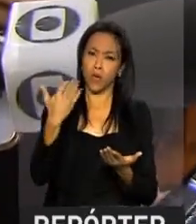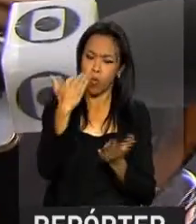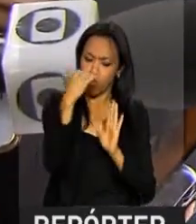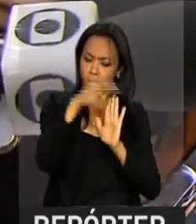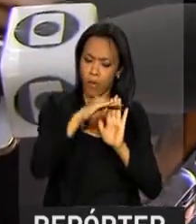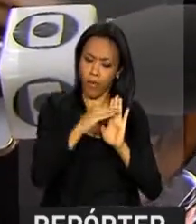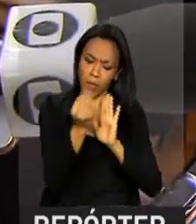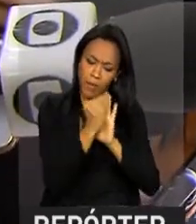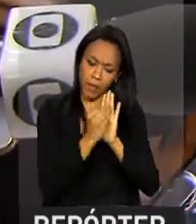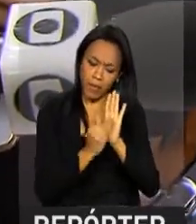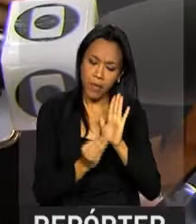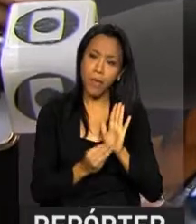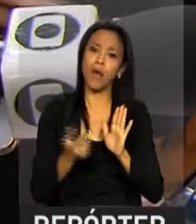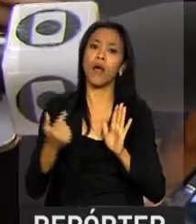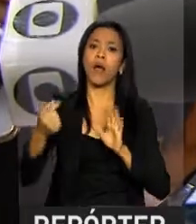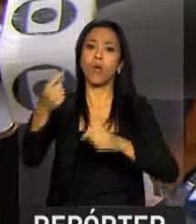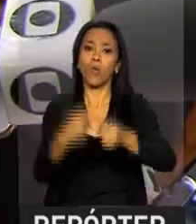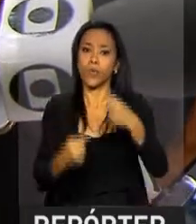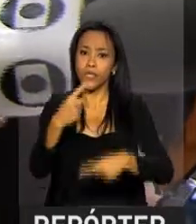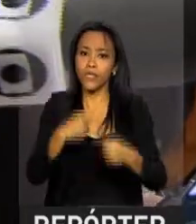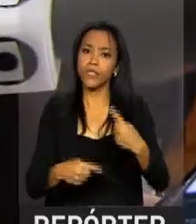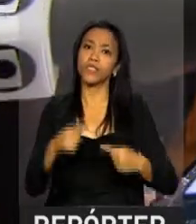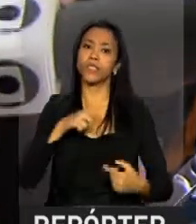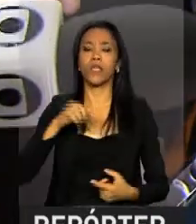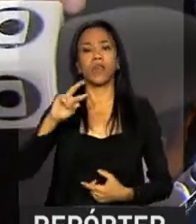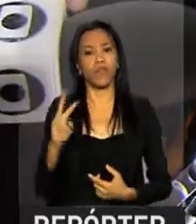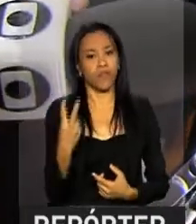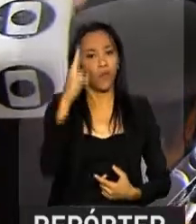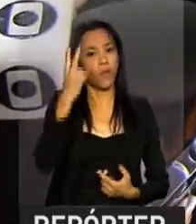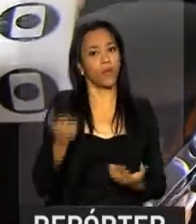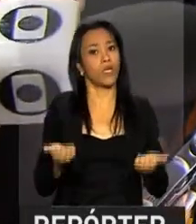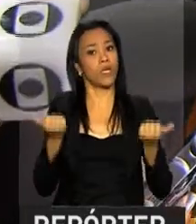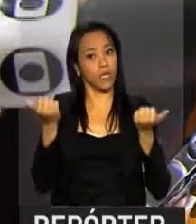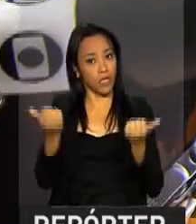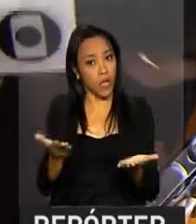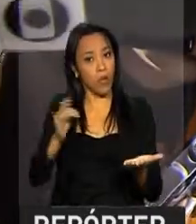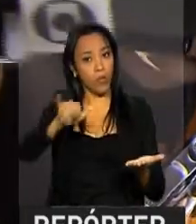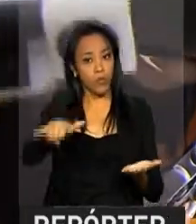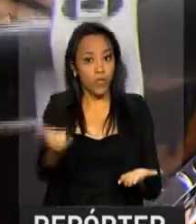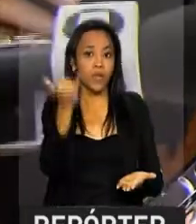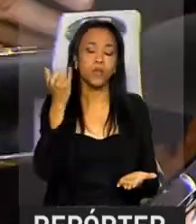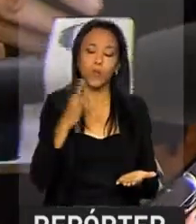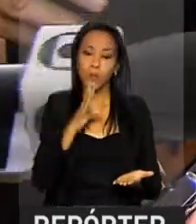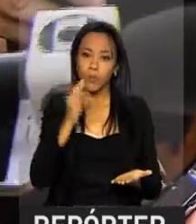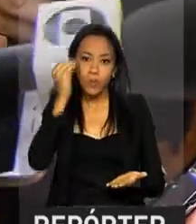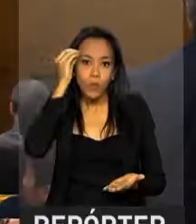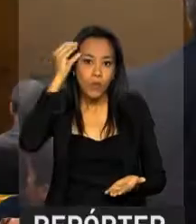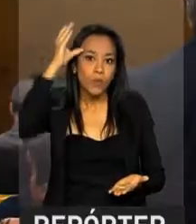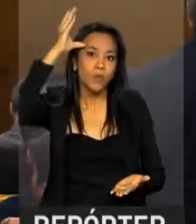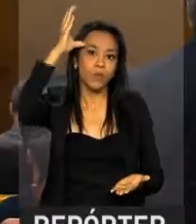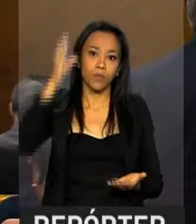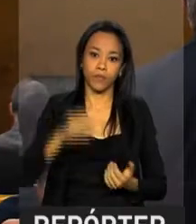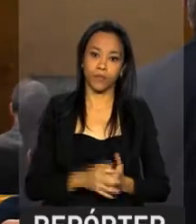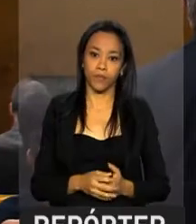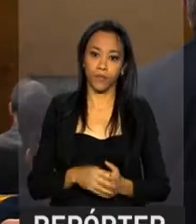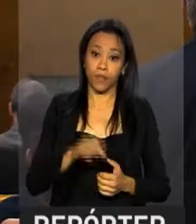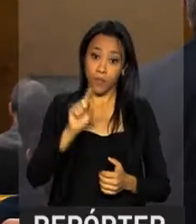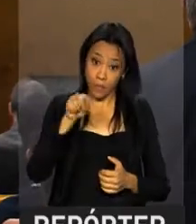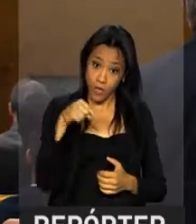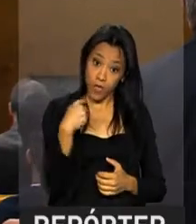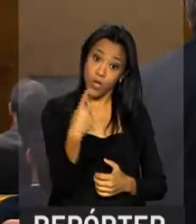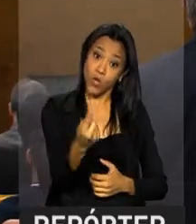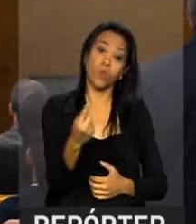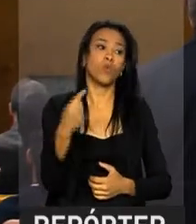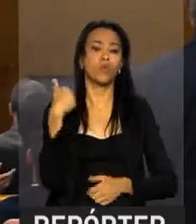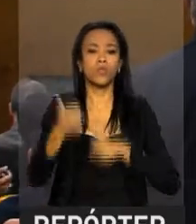políticas públicas que valoriza essa oportunidade avanço do conhecimento para didier drogba e uma das ações para